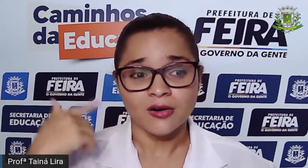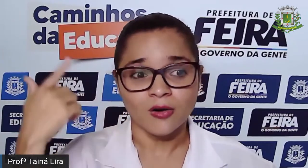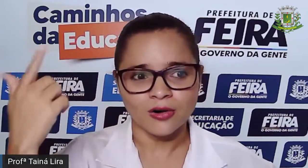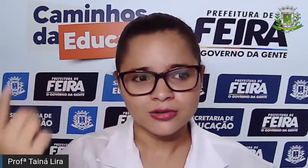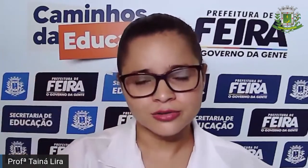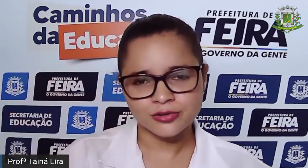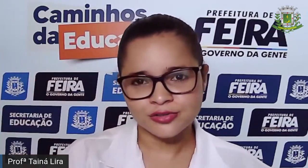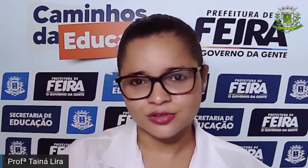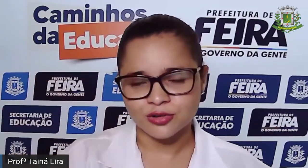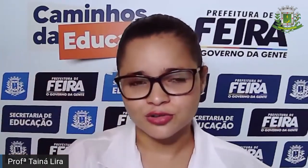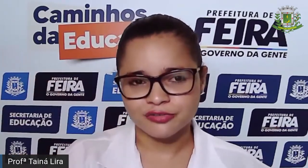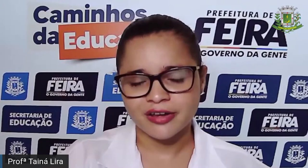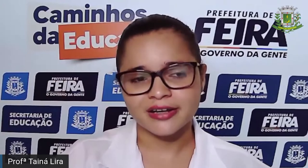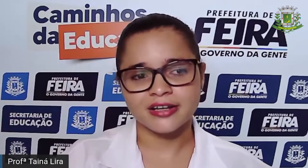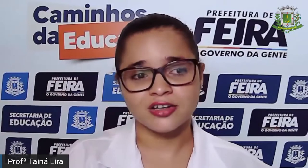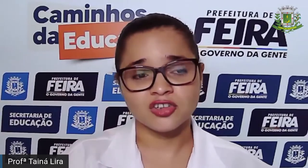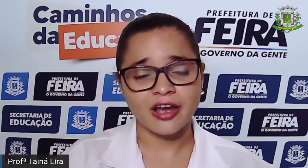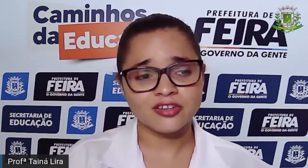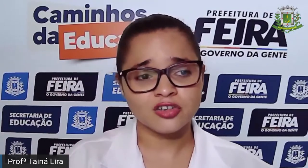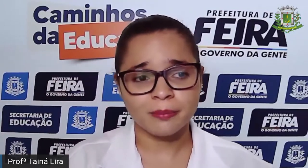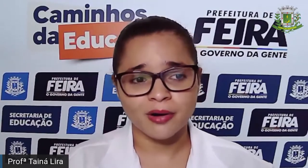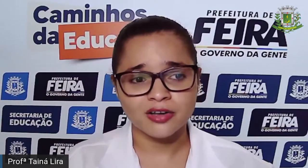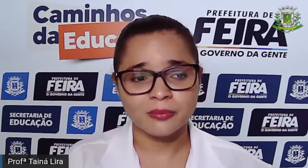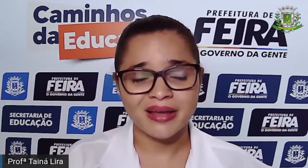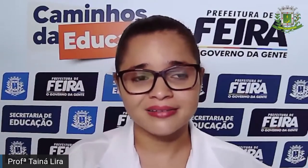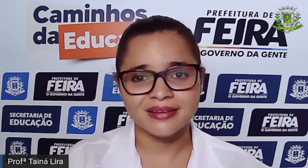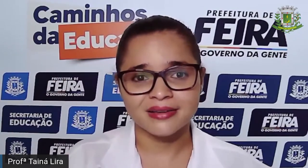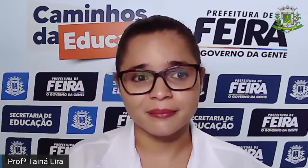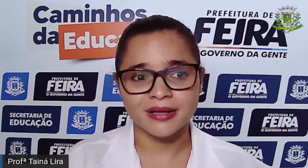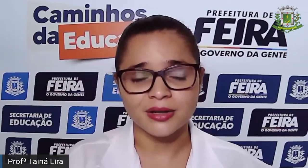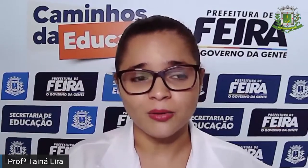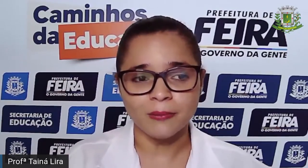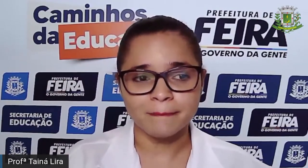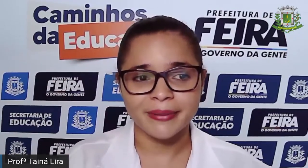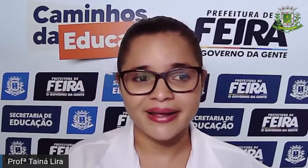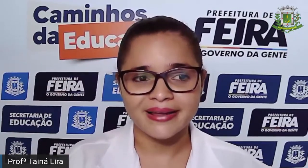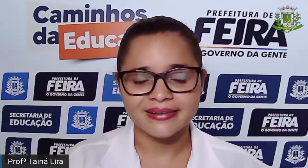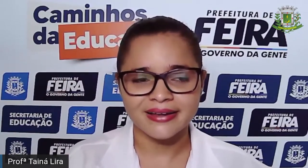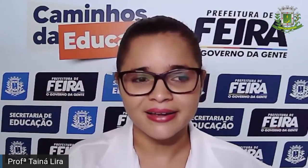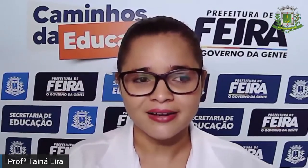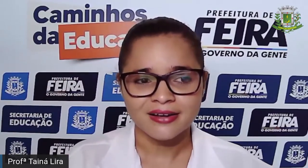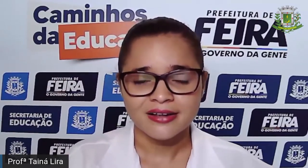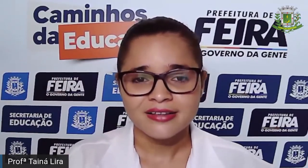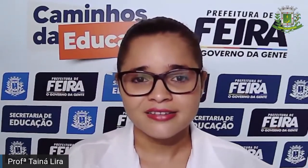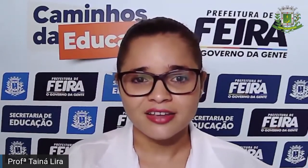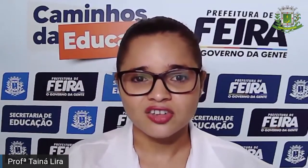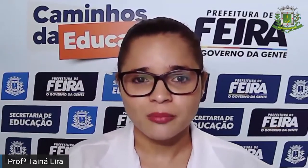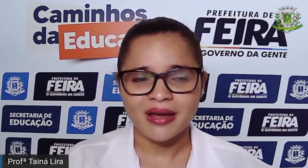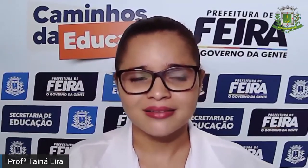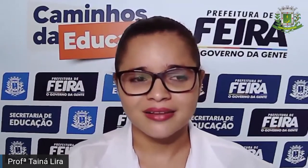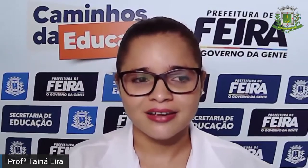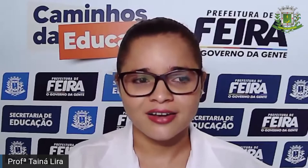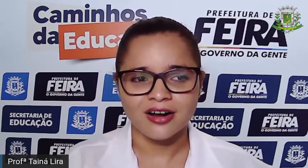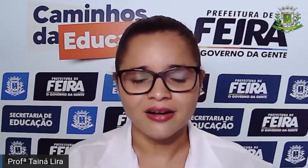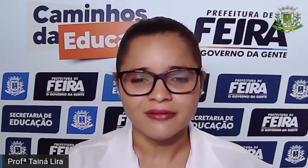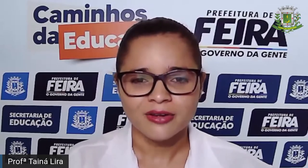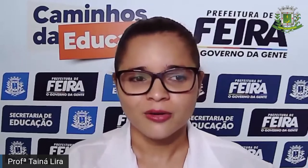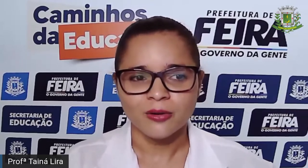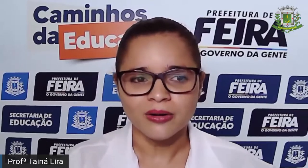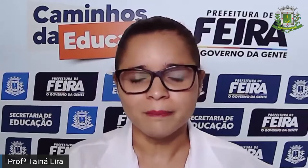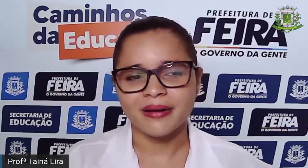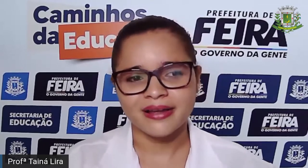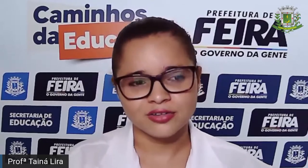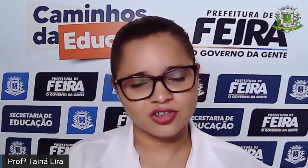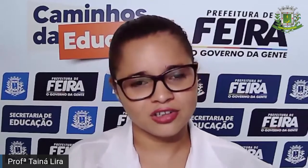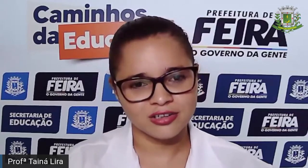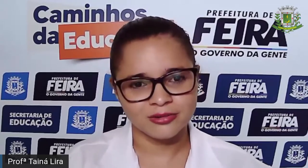Ó, outro som diferente. A gente pode bater também o pé, né? Se a gente bater, ó,